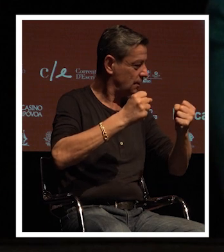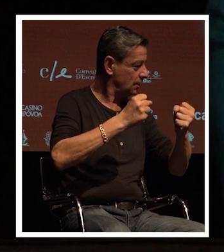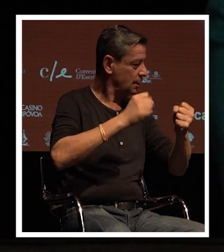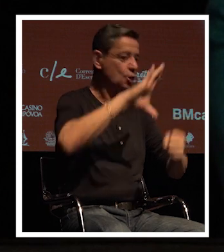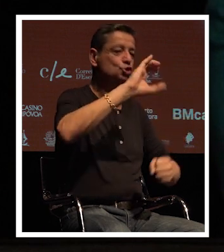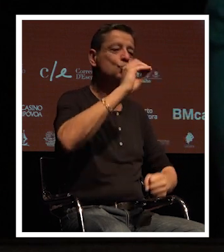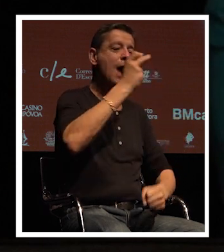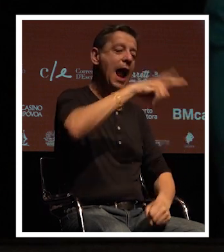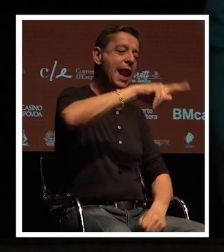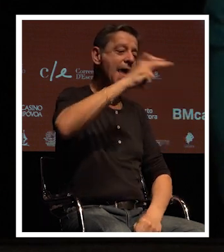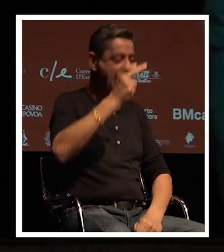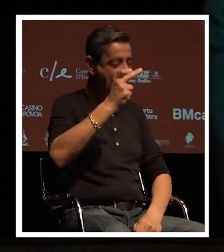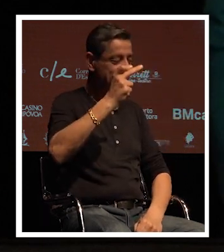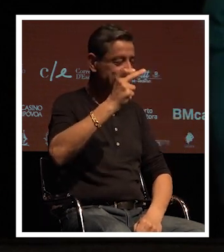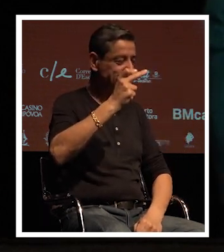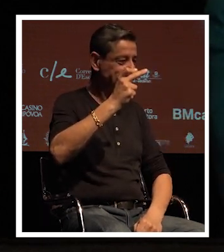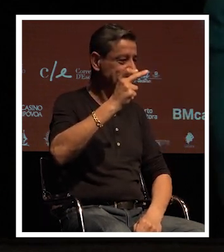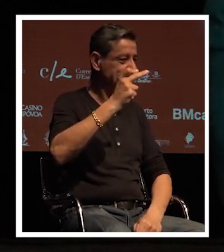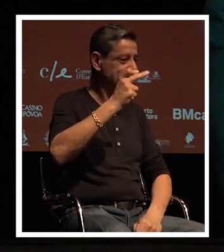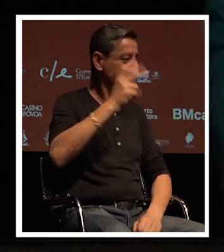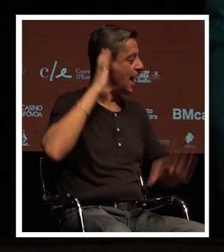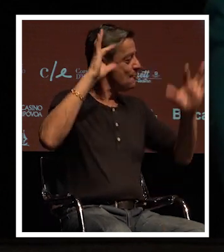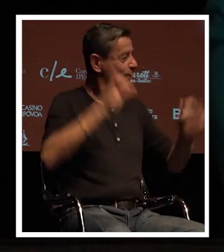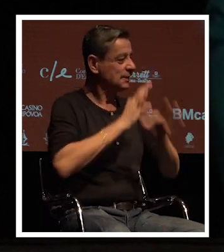Joana de por causa de